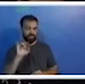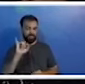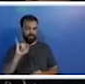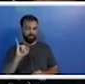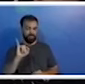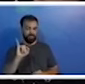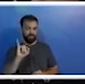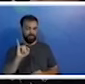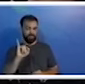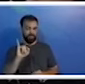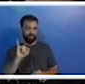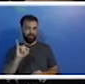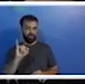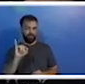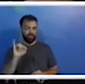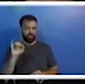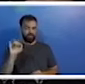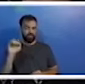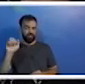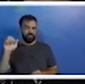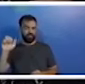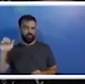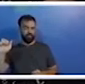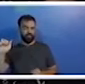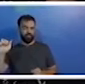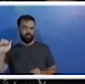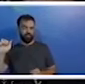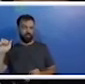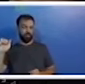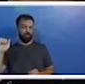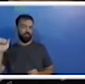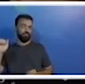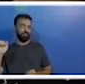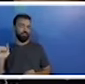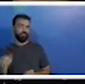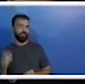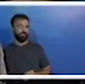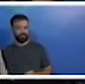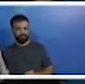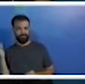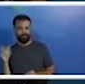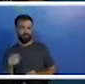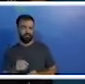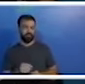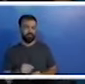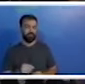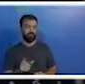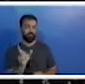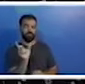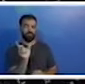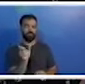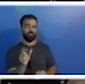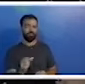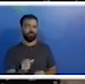alegria e termina com alegria a termina com a Olha nossa palavra alegria